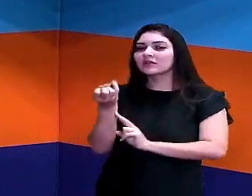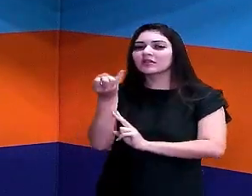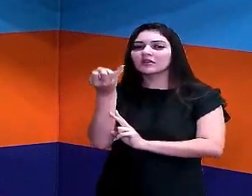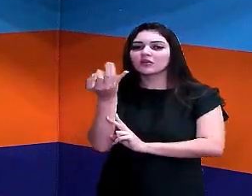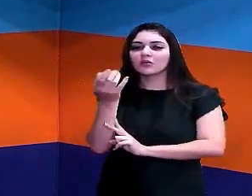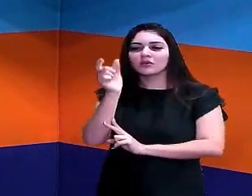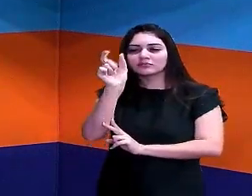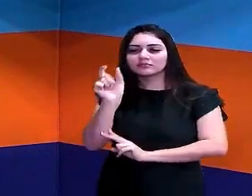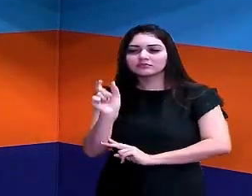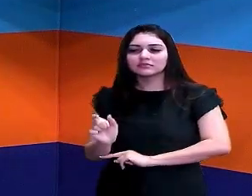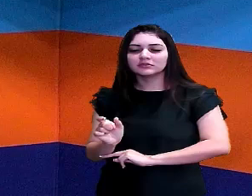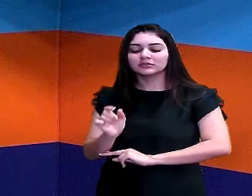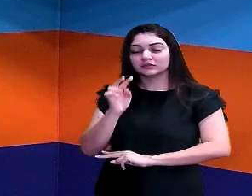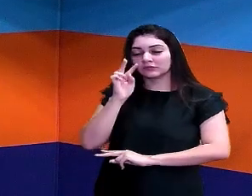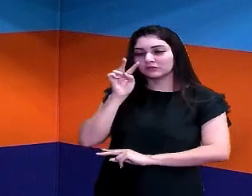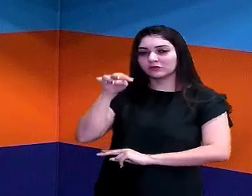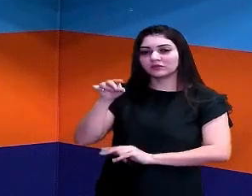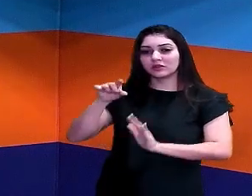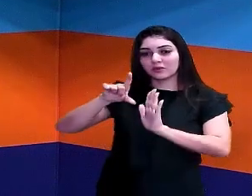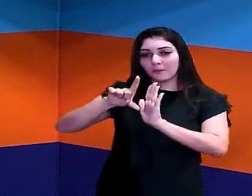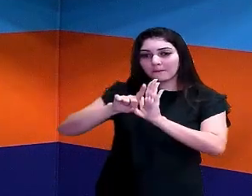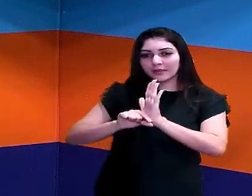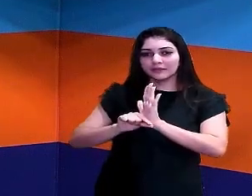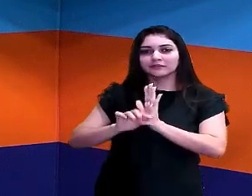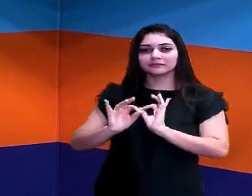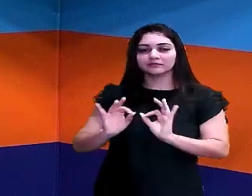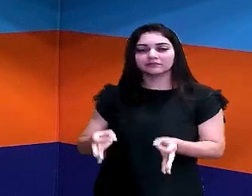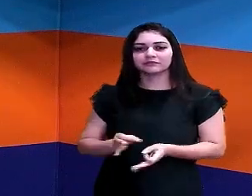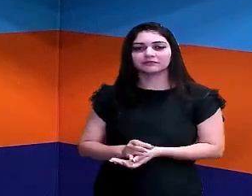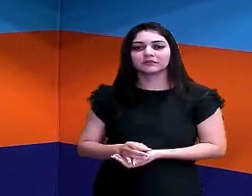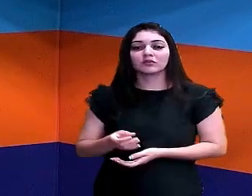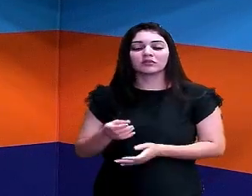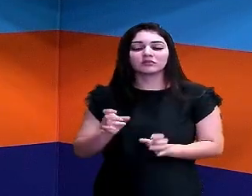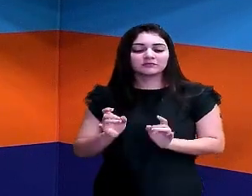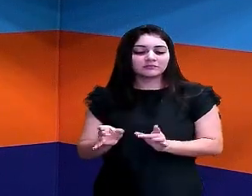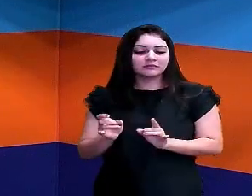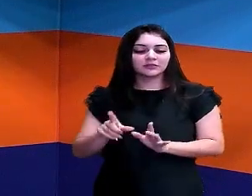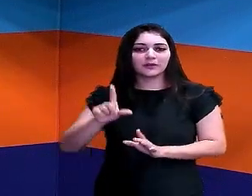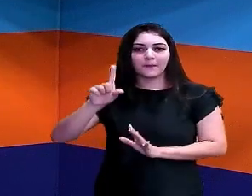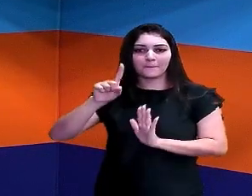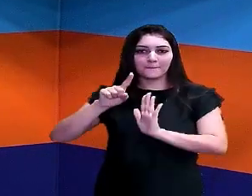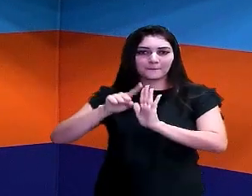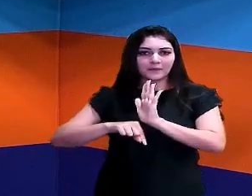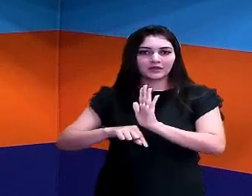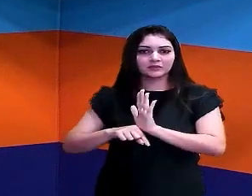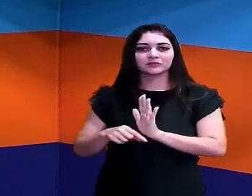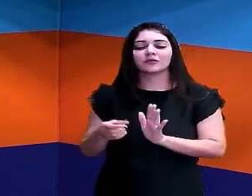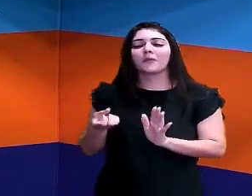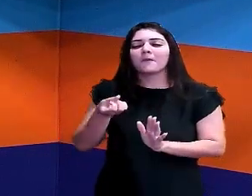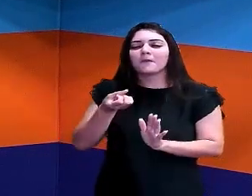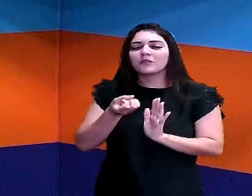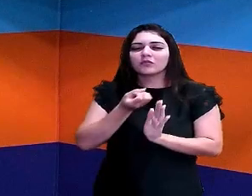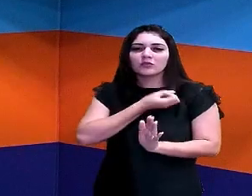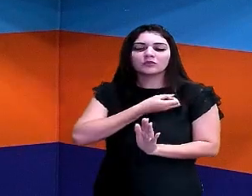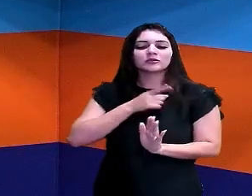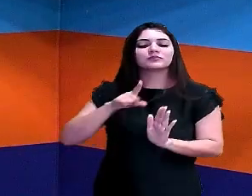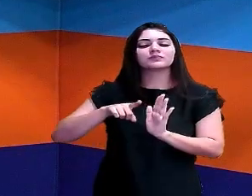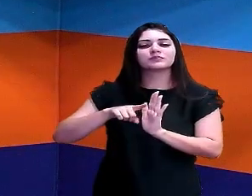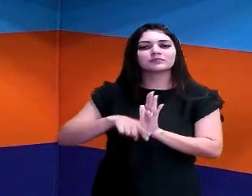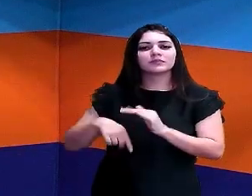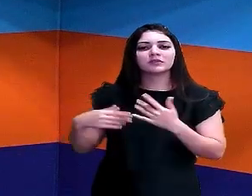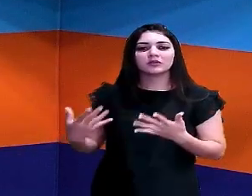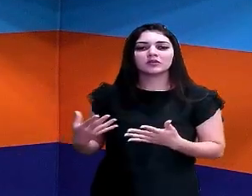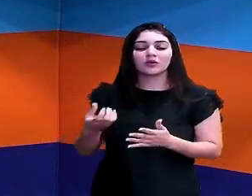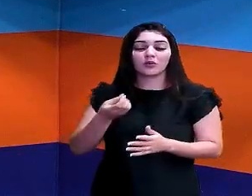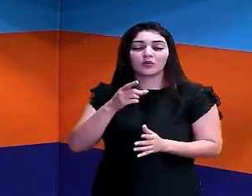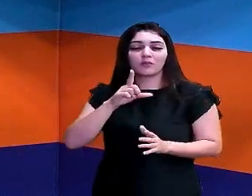quantidades e vou ver o menor, tá? O que vendeu menos. O menor valor aqui, o menor número. O menor